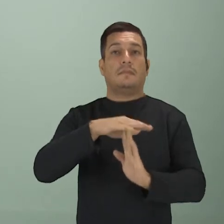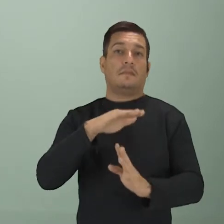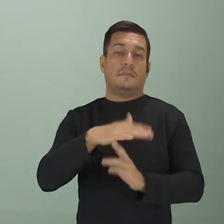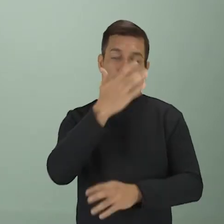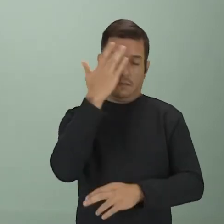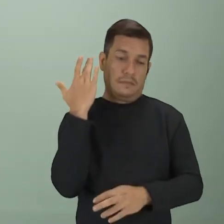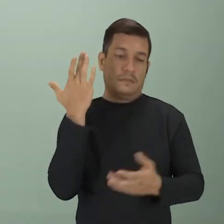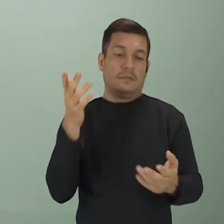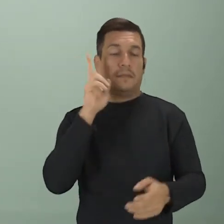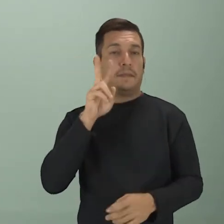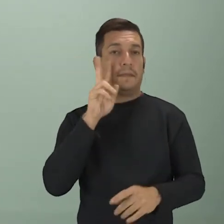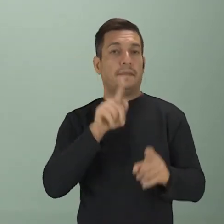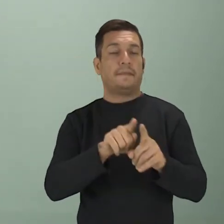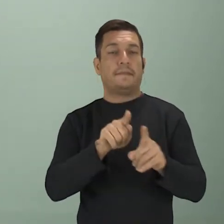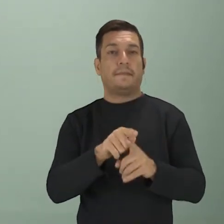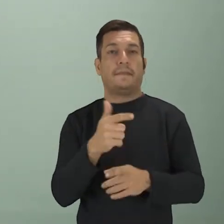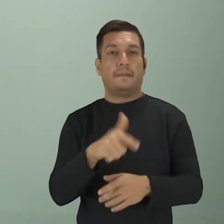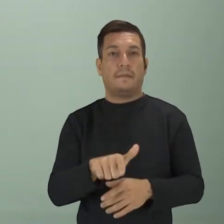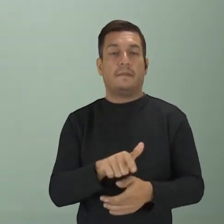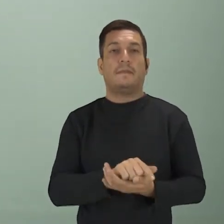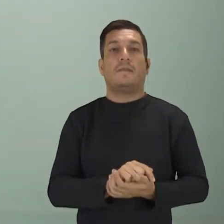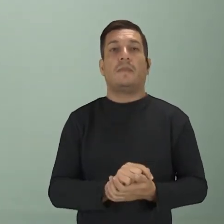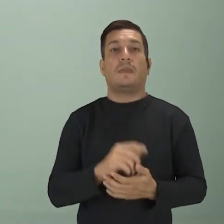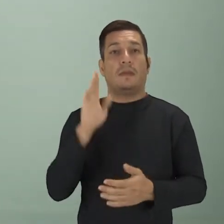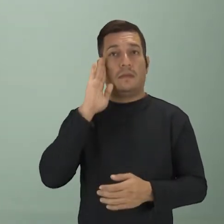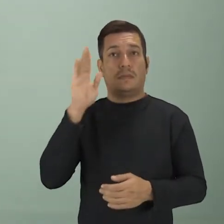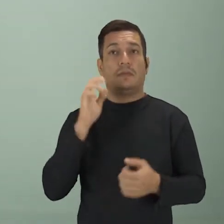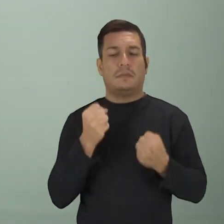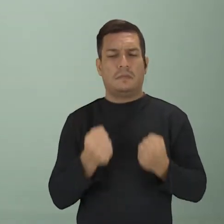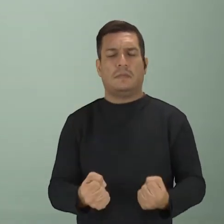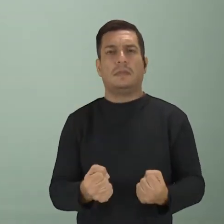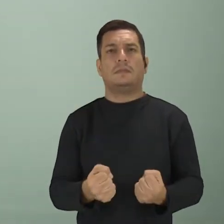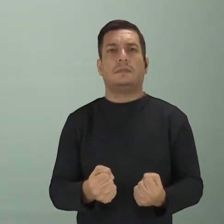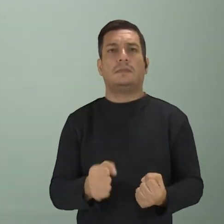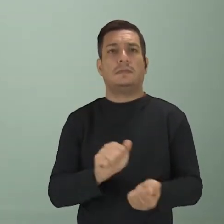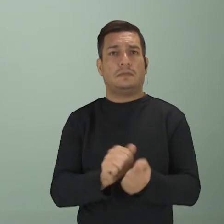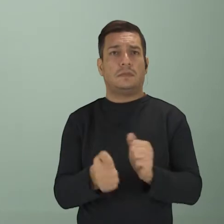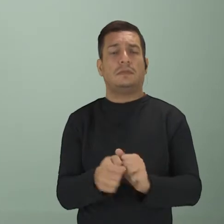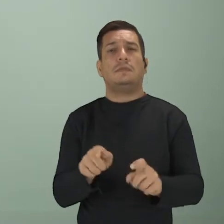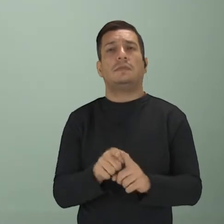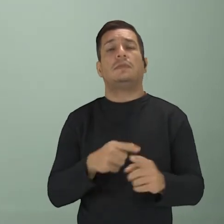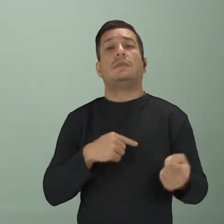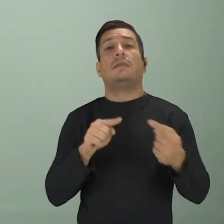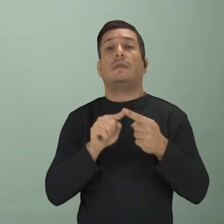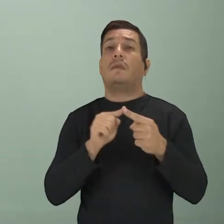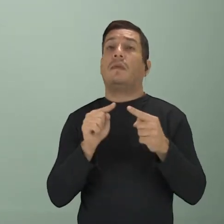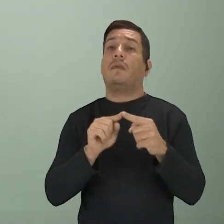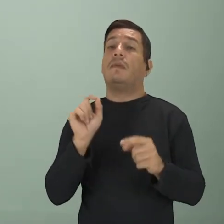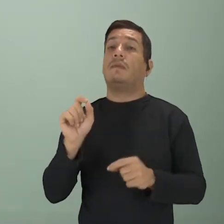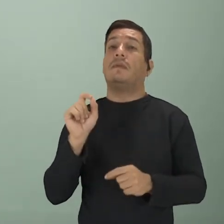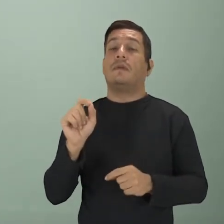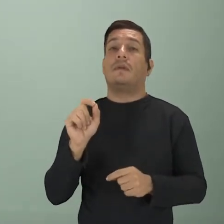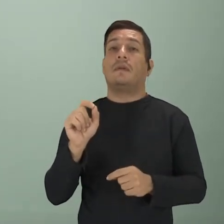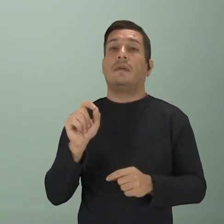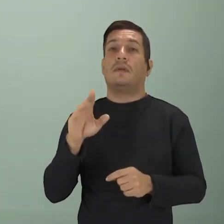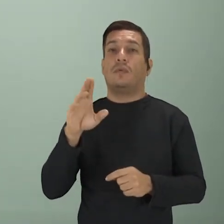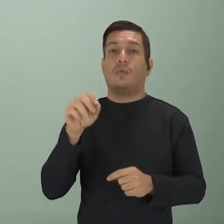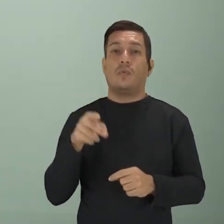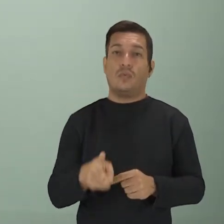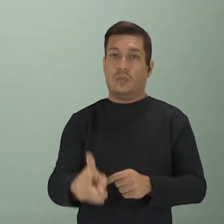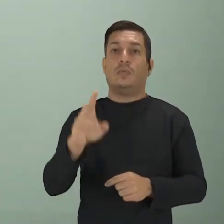aquele 1 quilo, de repente, não pode surtir o estímulo que ele precisa para ele ter uma adaptação. Ou seja, vai ser